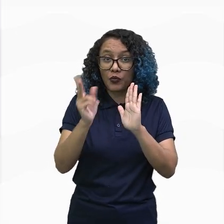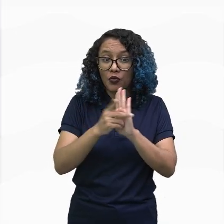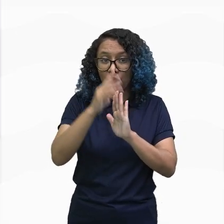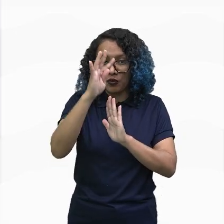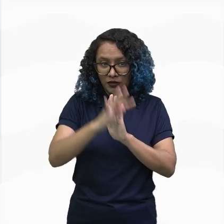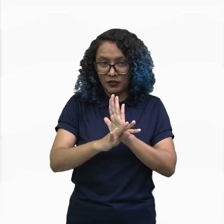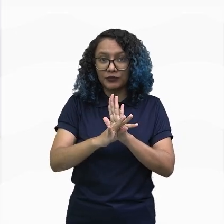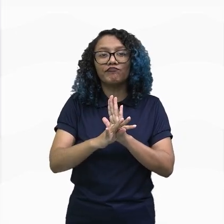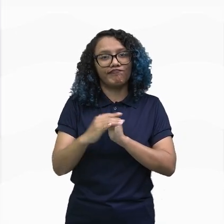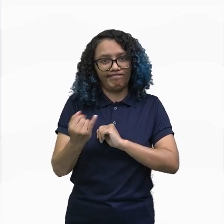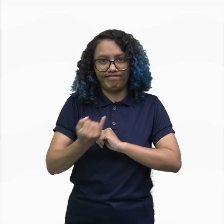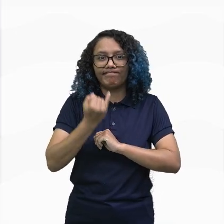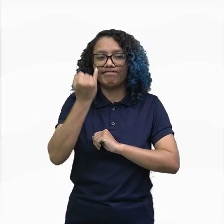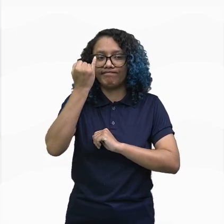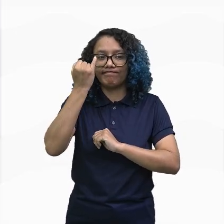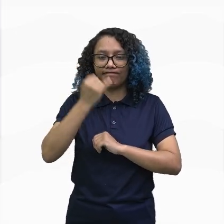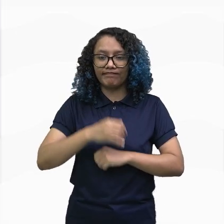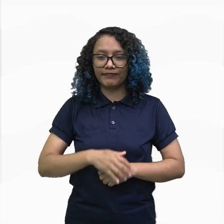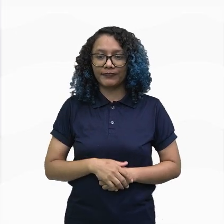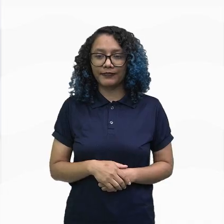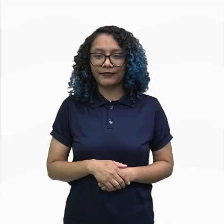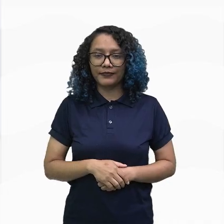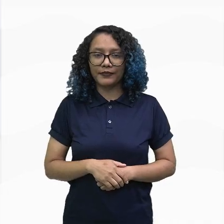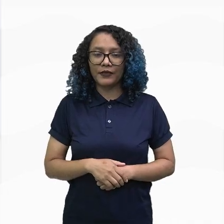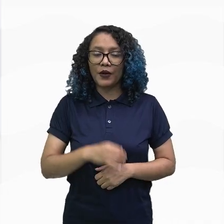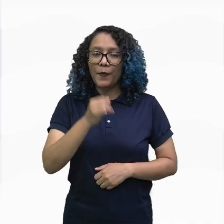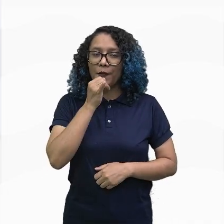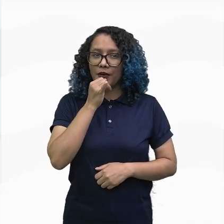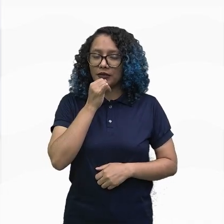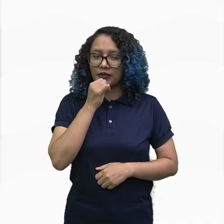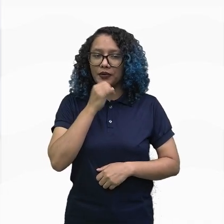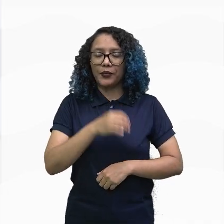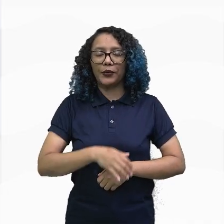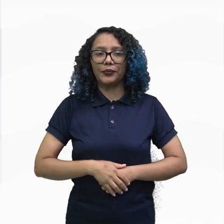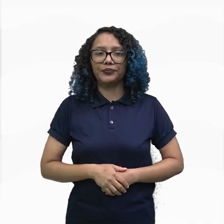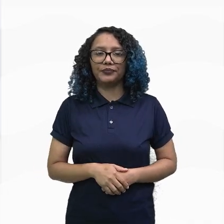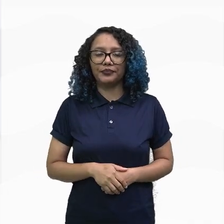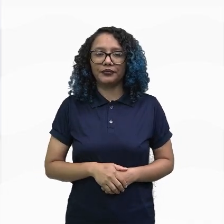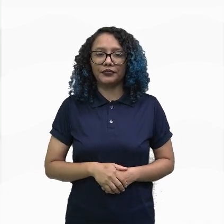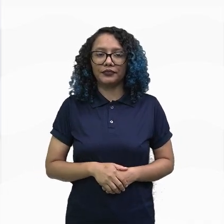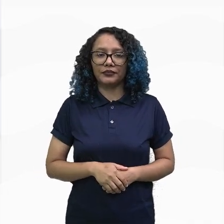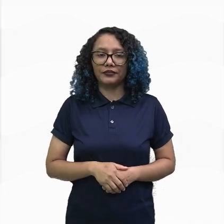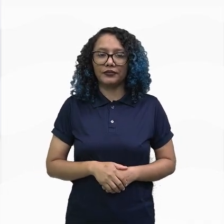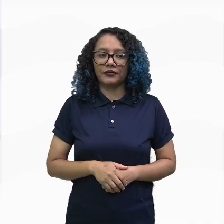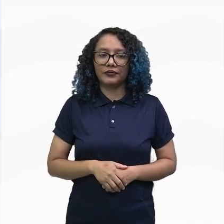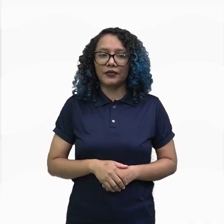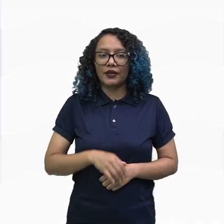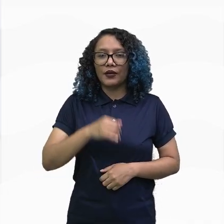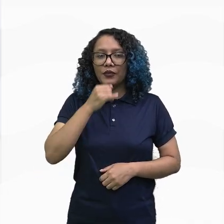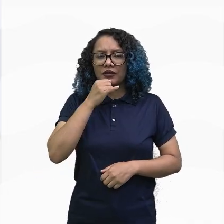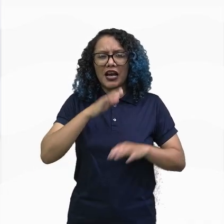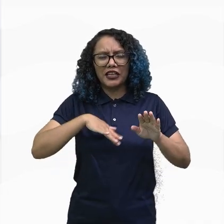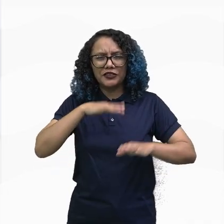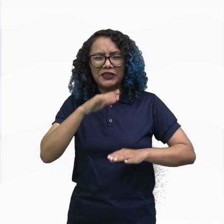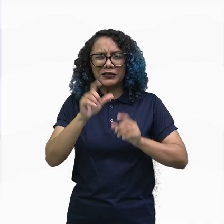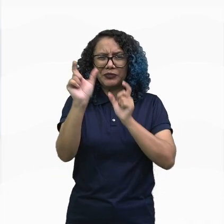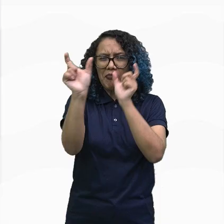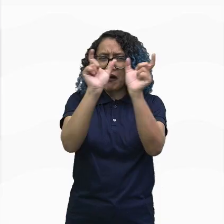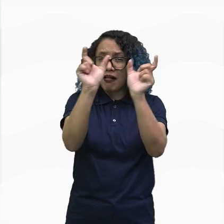Isso é importante. Não é porque a gente está vendo ali um bocado